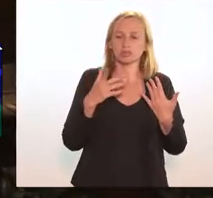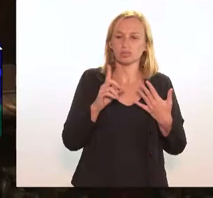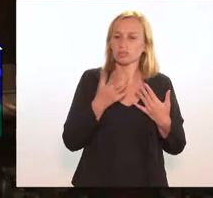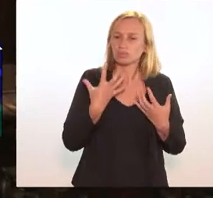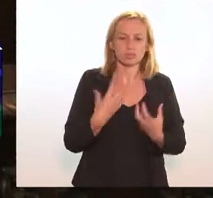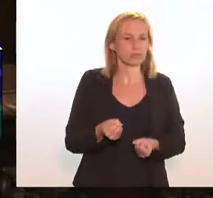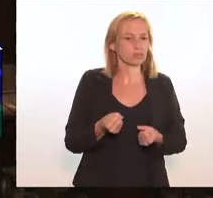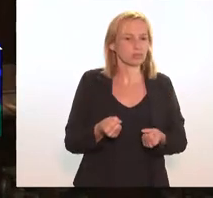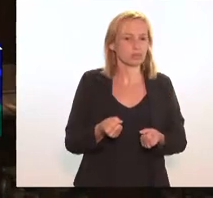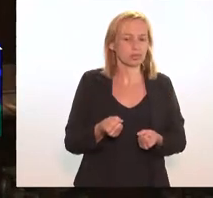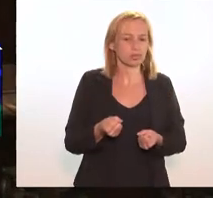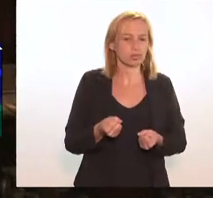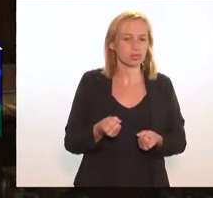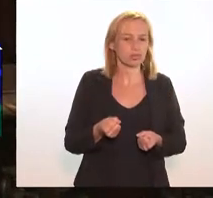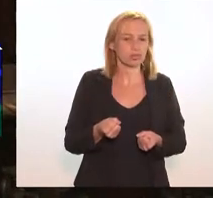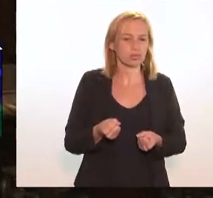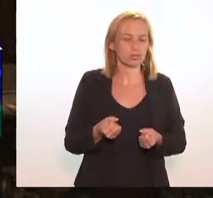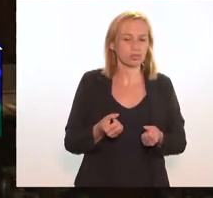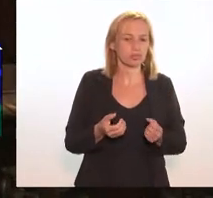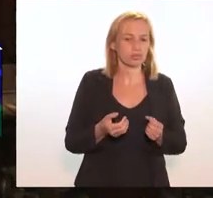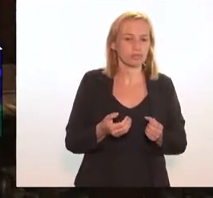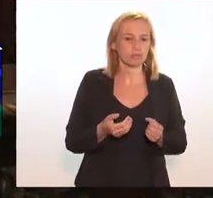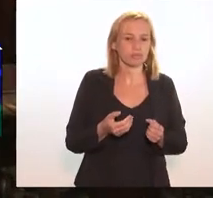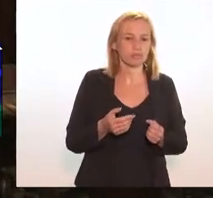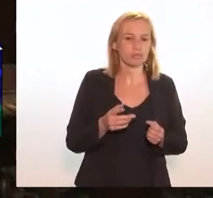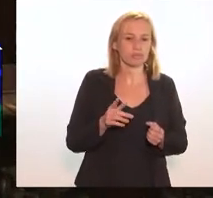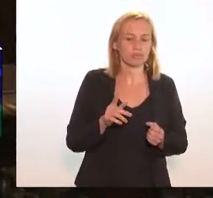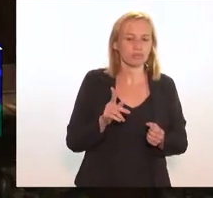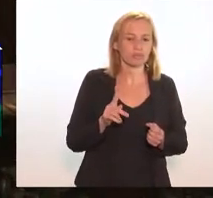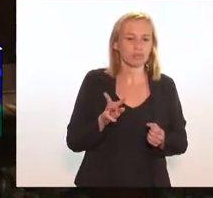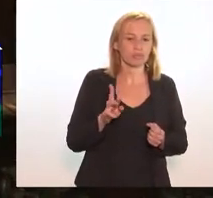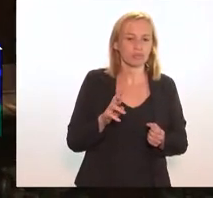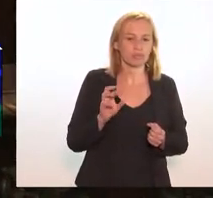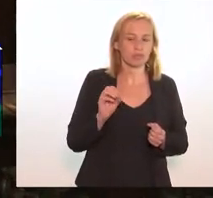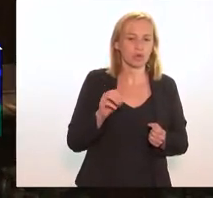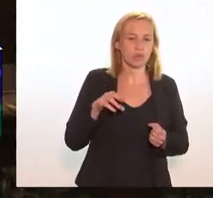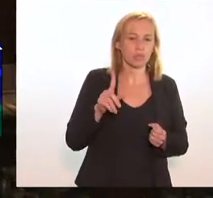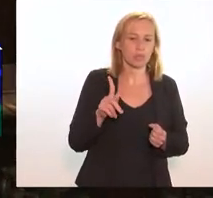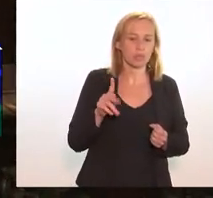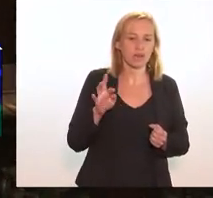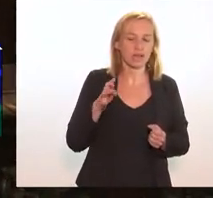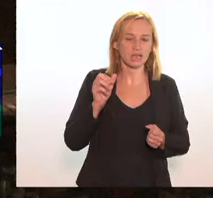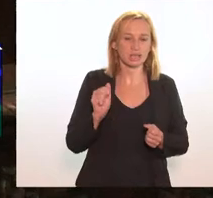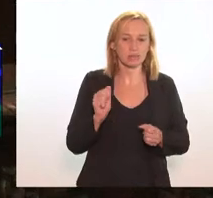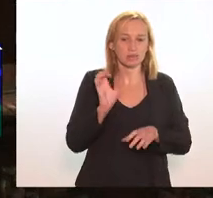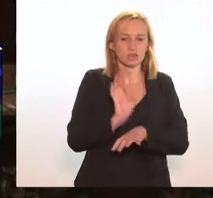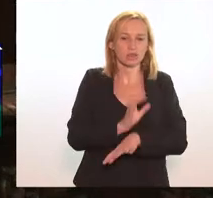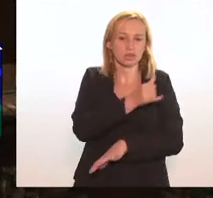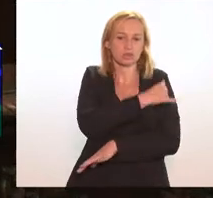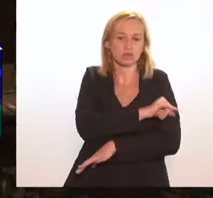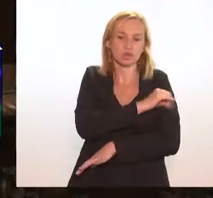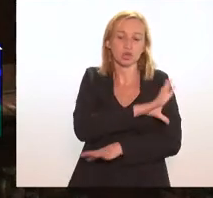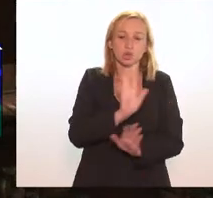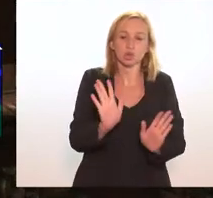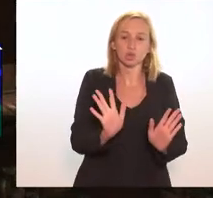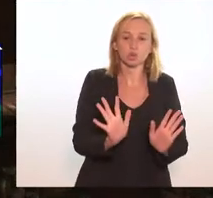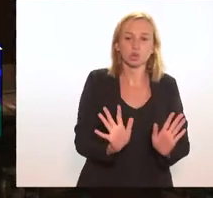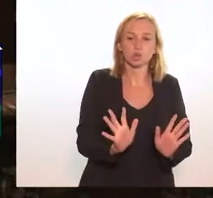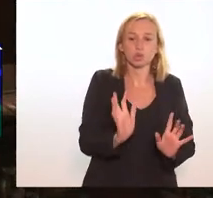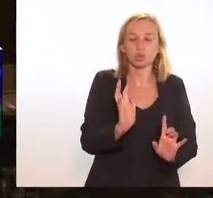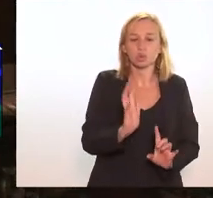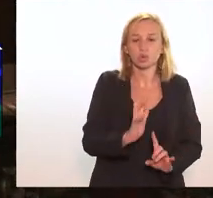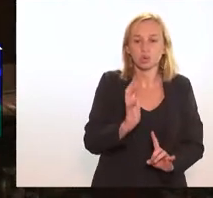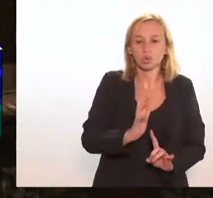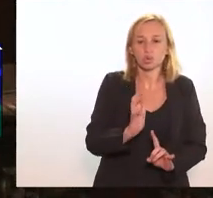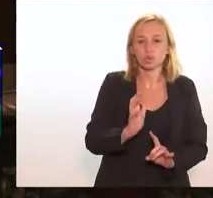indignação com essa propaganda veiculada pelo Estado do Rio de Janeiro, estimulando o turismo